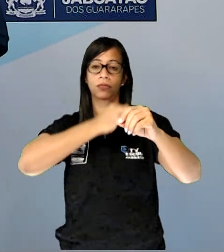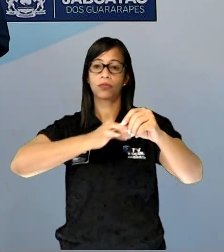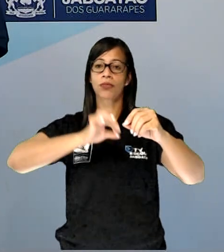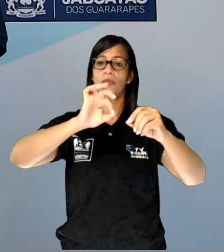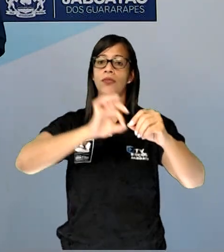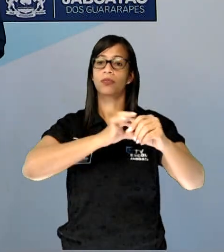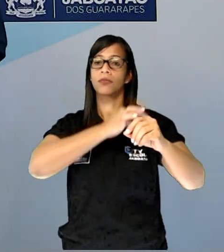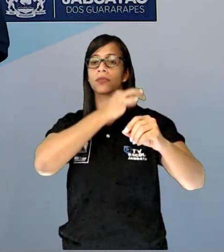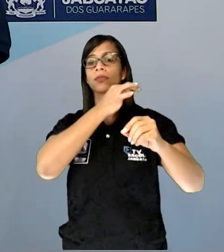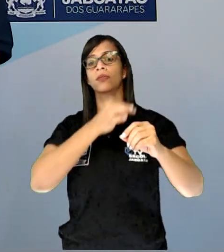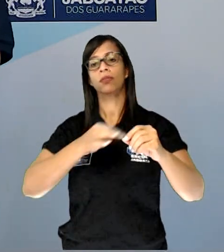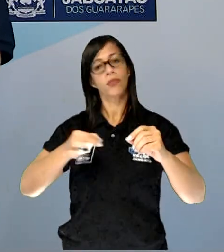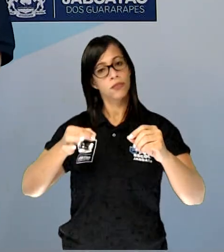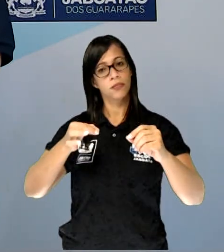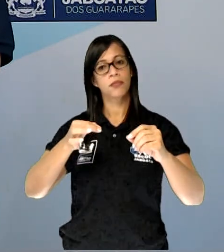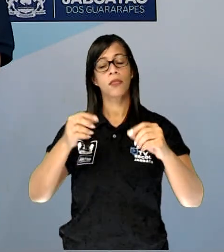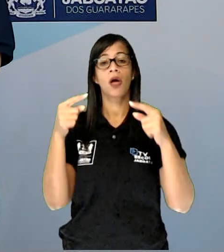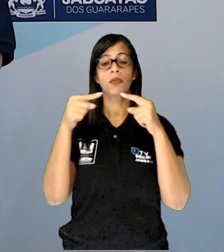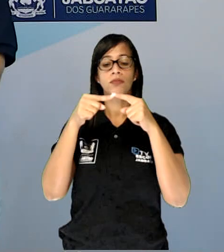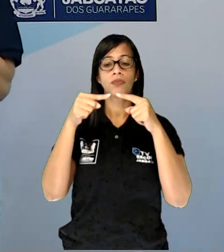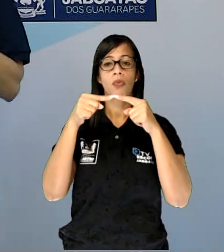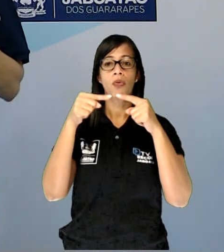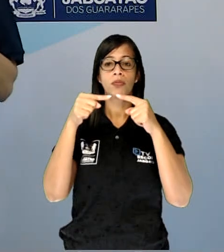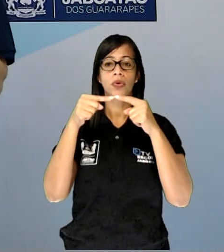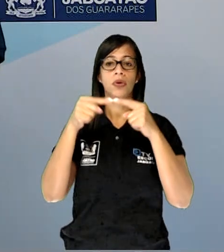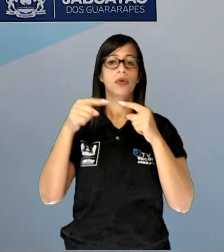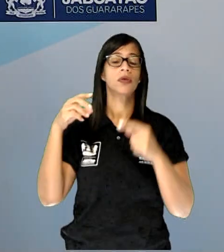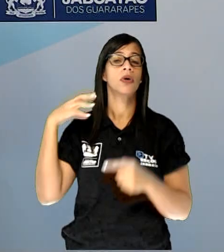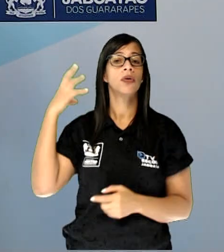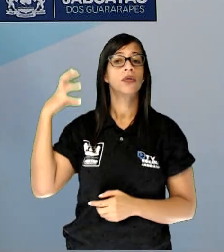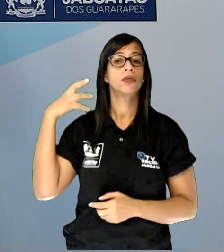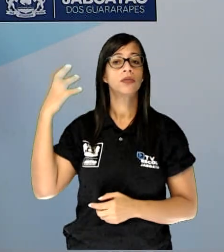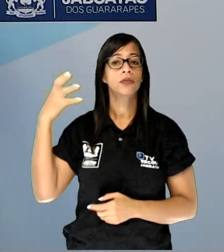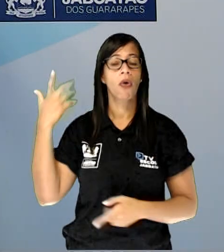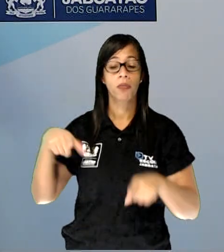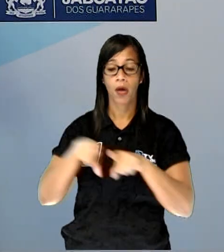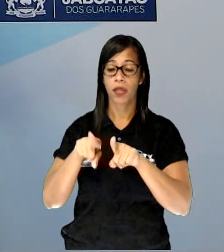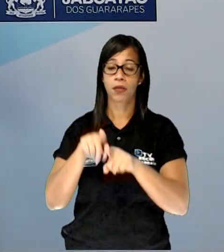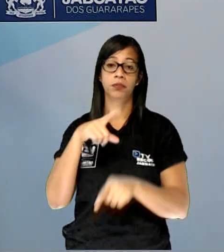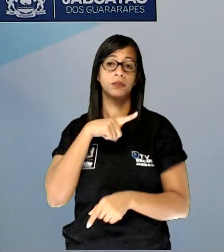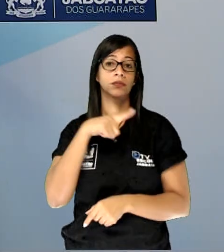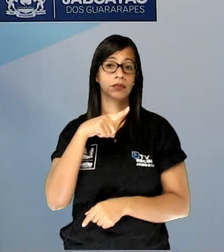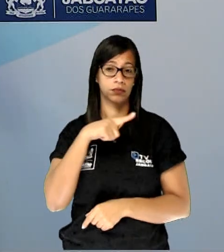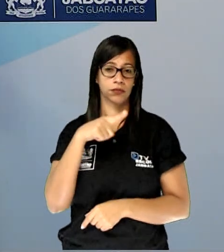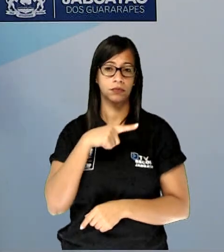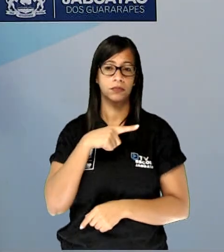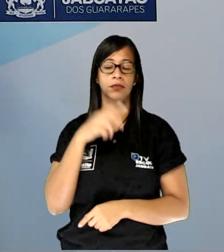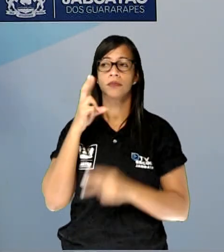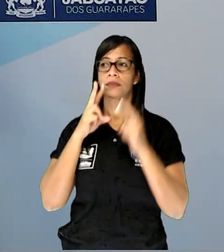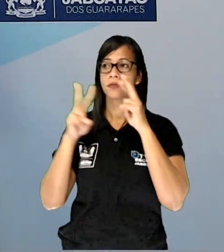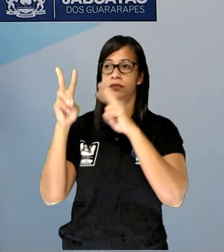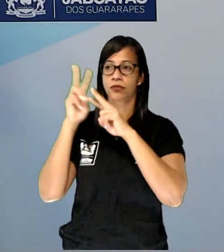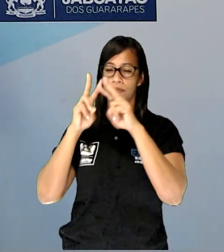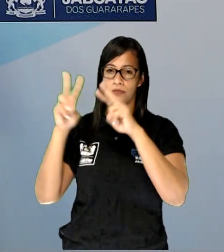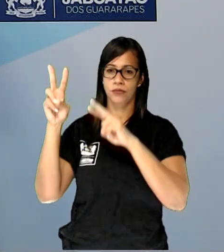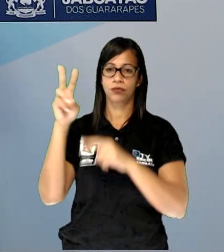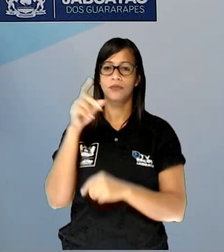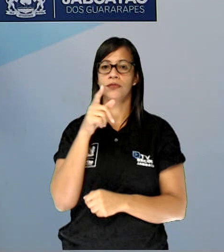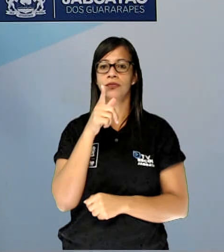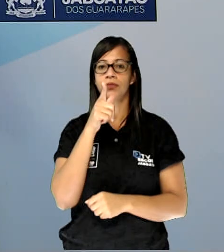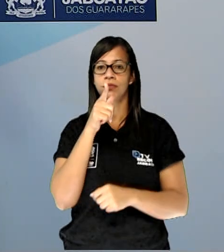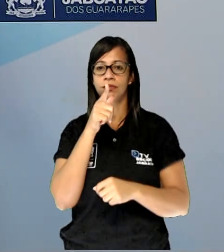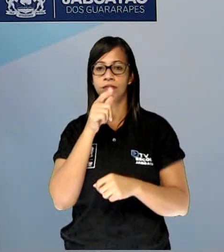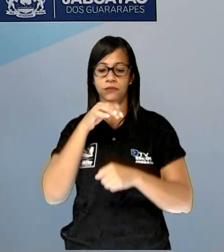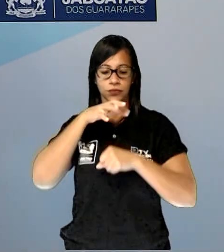considero. E trouxe também, olha, a imagem das águas de uma cachoeira. Imagina